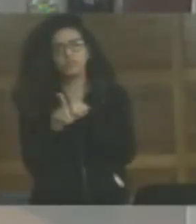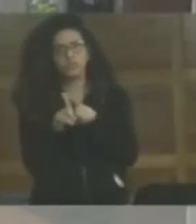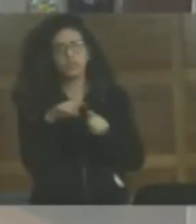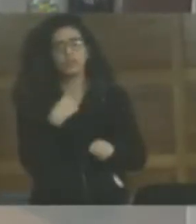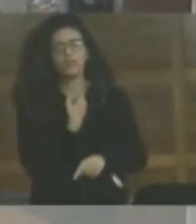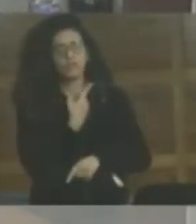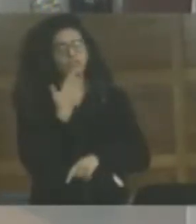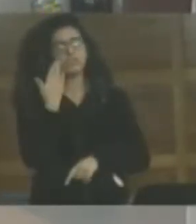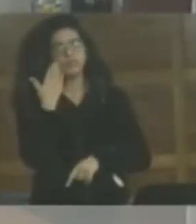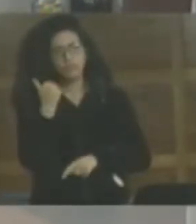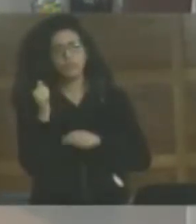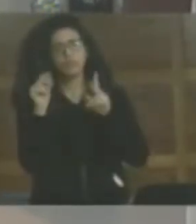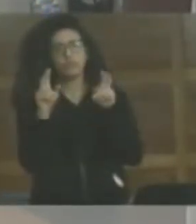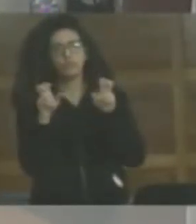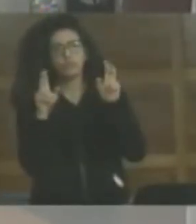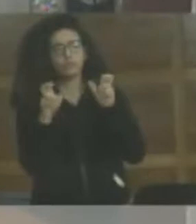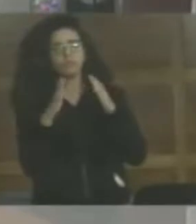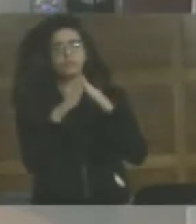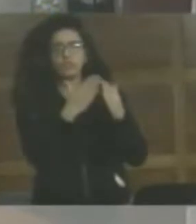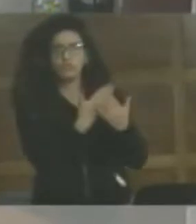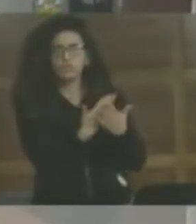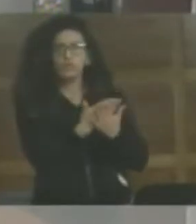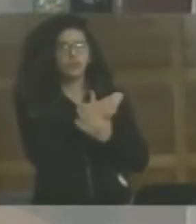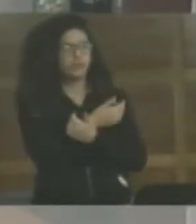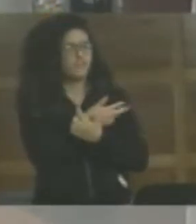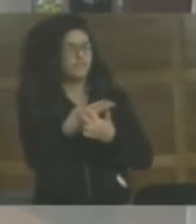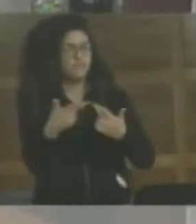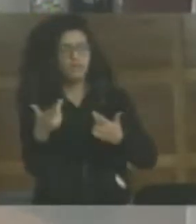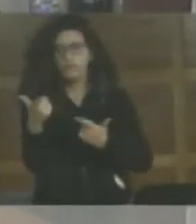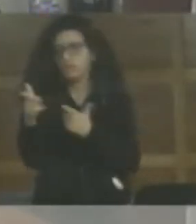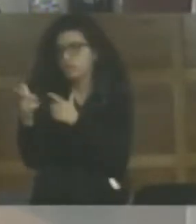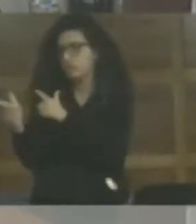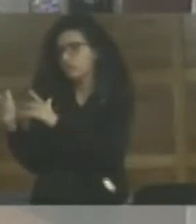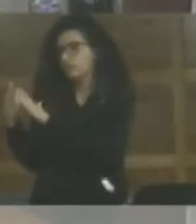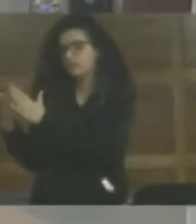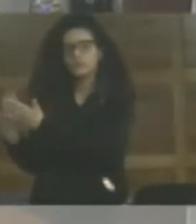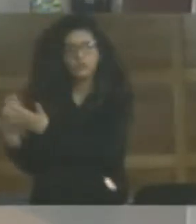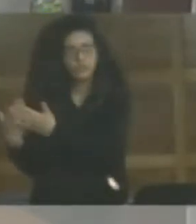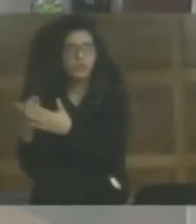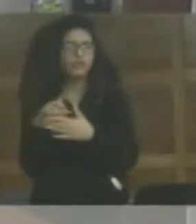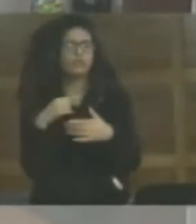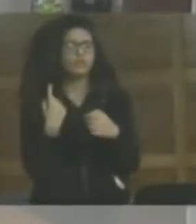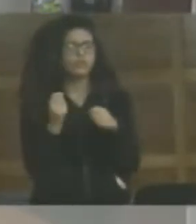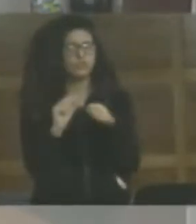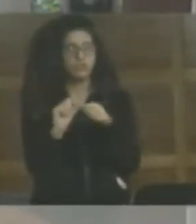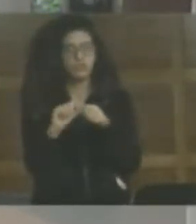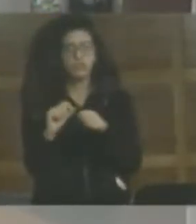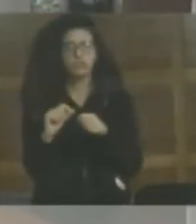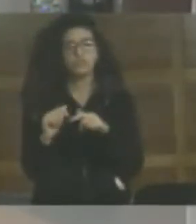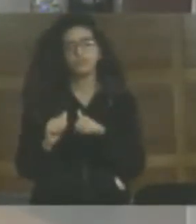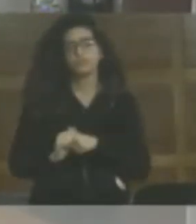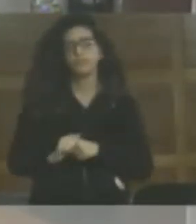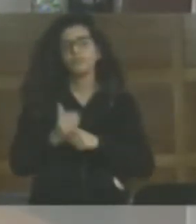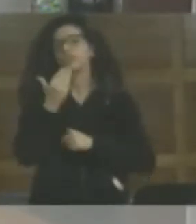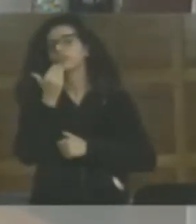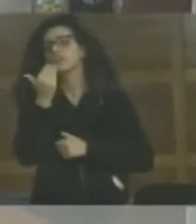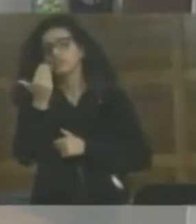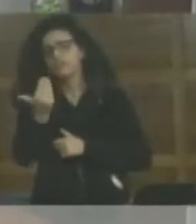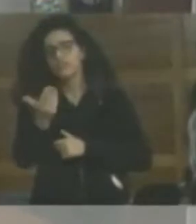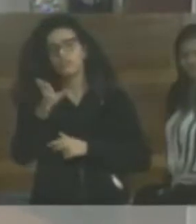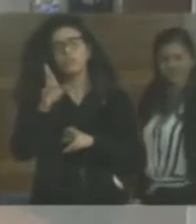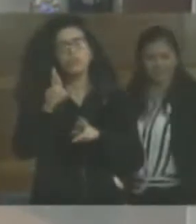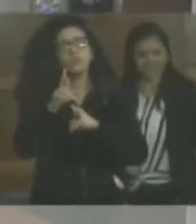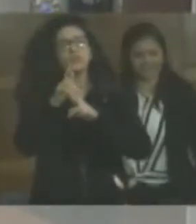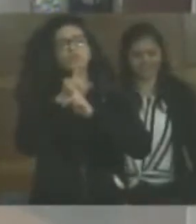dessa questão, não só naquela escola, como diversas outras escolas, e nós temos feito a nossa parte, que é pedir ao responsável